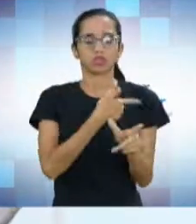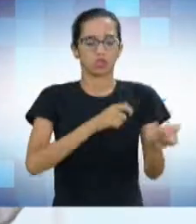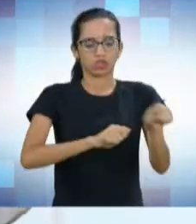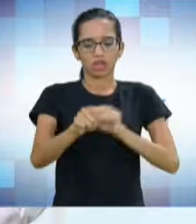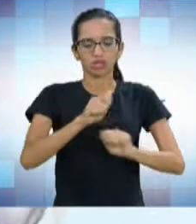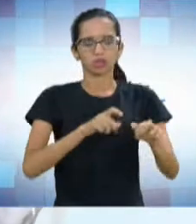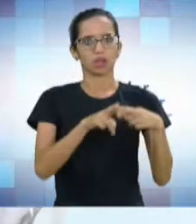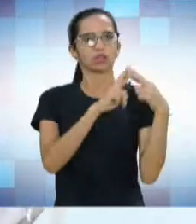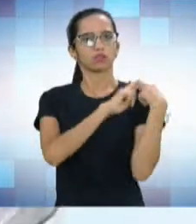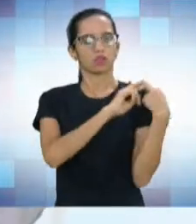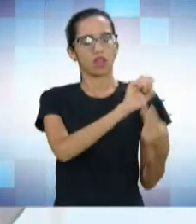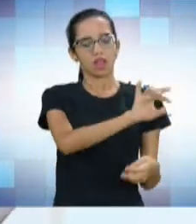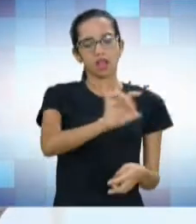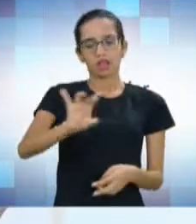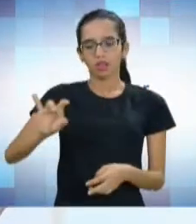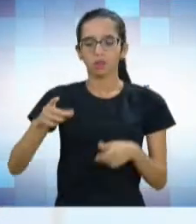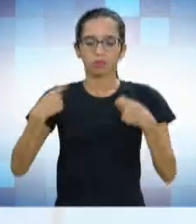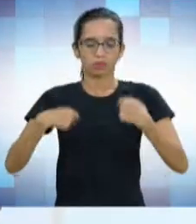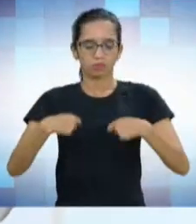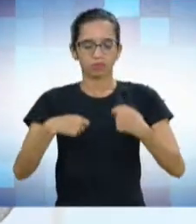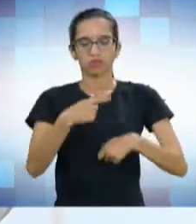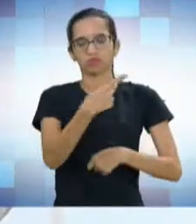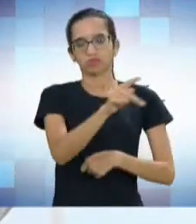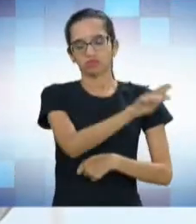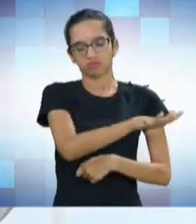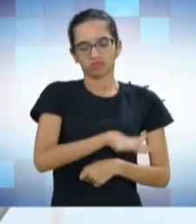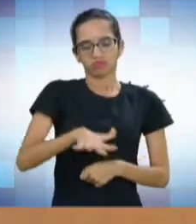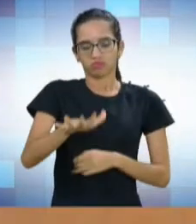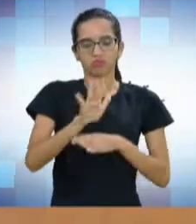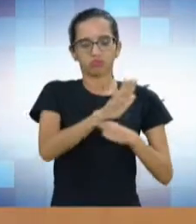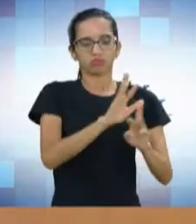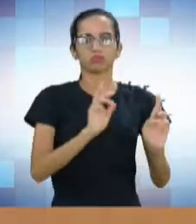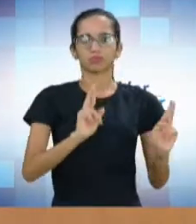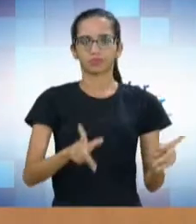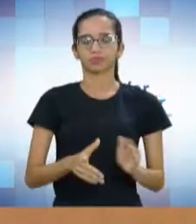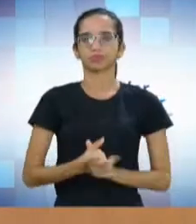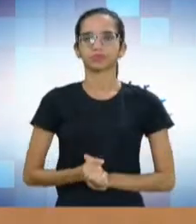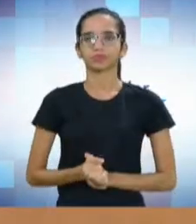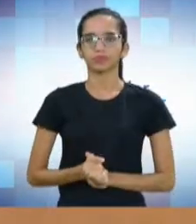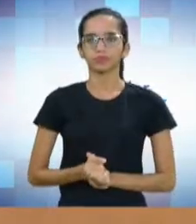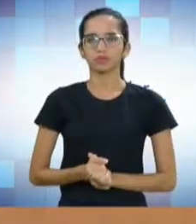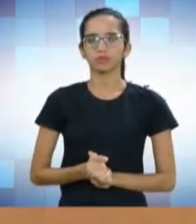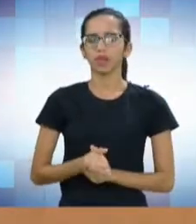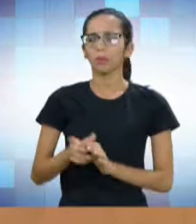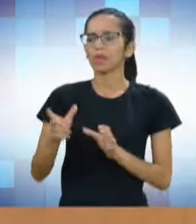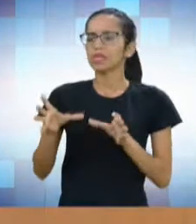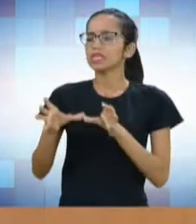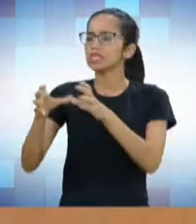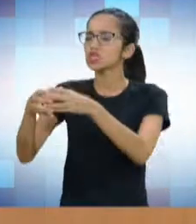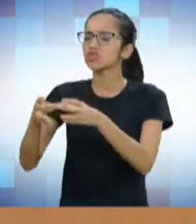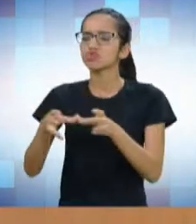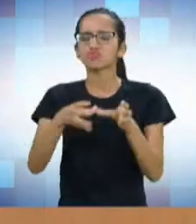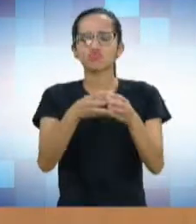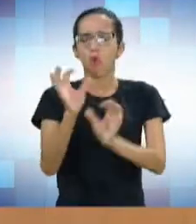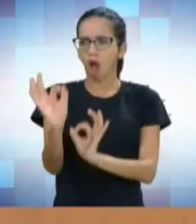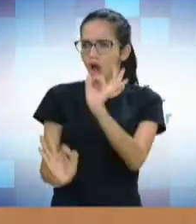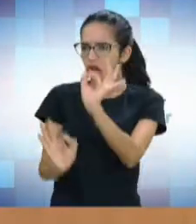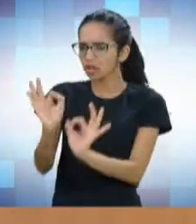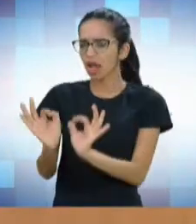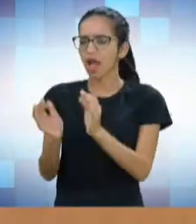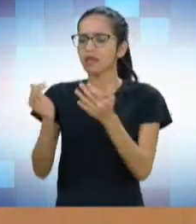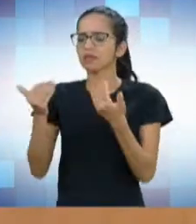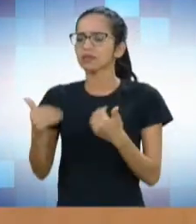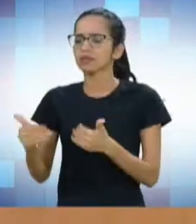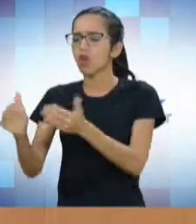cada um com suas demandas cada um apoio diferenciado é pra que esses grupos sejam organizados a secretaria funciona de forma